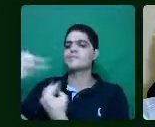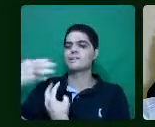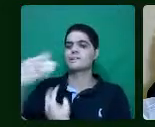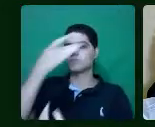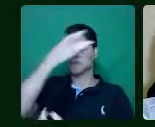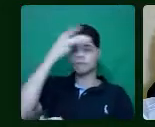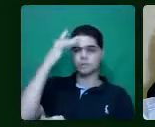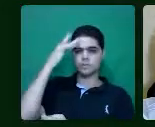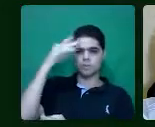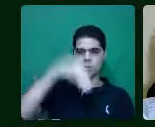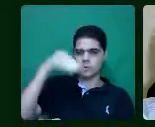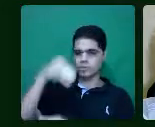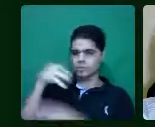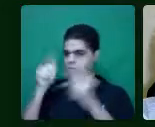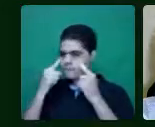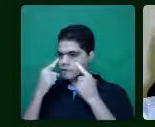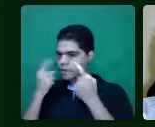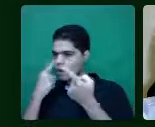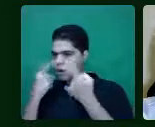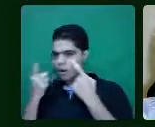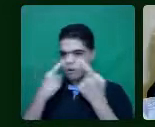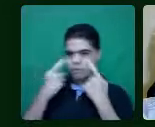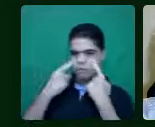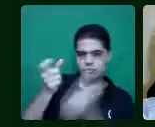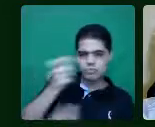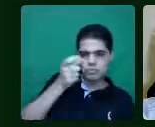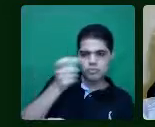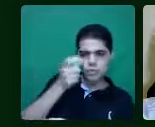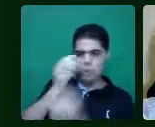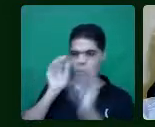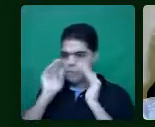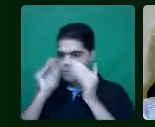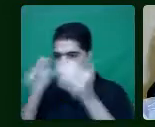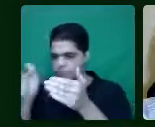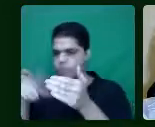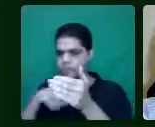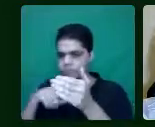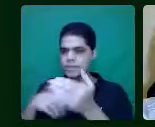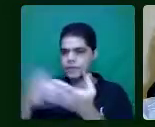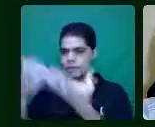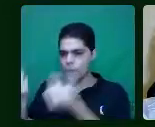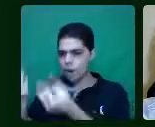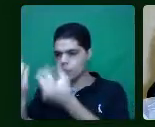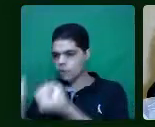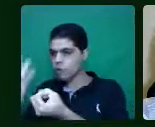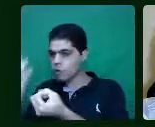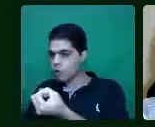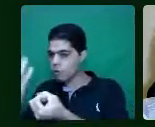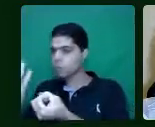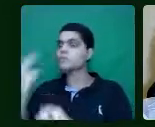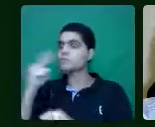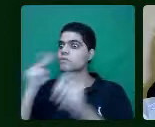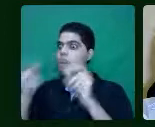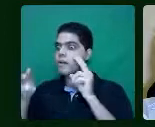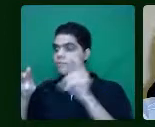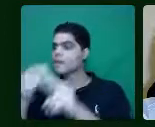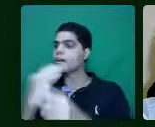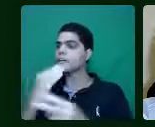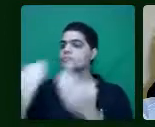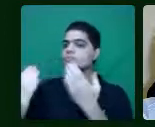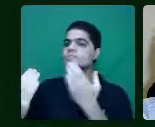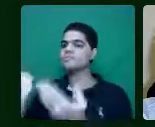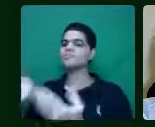ficar recebendo as notificações das equipes. Então, ele vai ficar de olho ali, é como se fosse mesmo vendo os pedidos. Apareceu